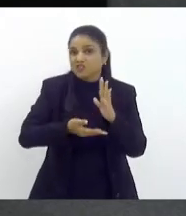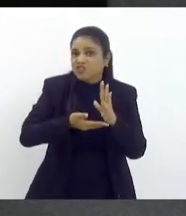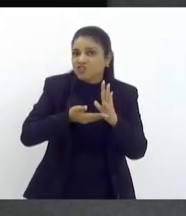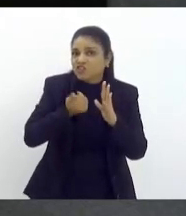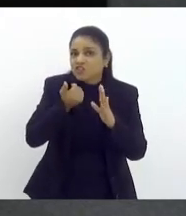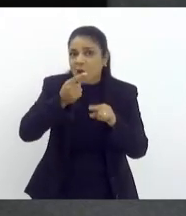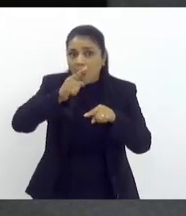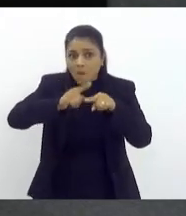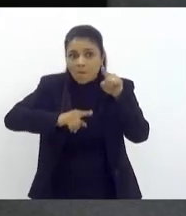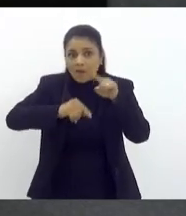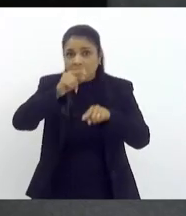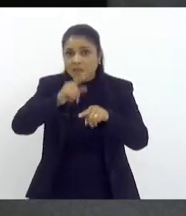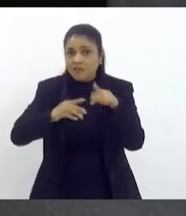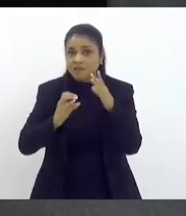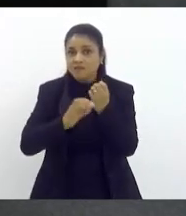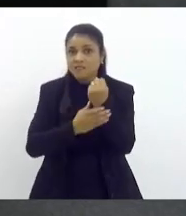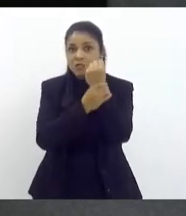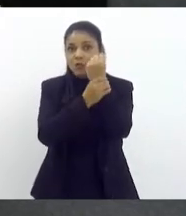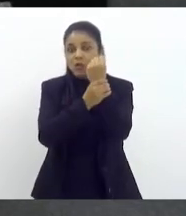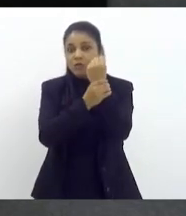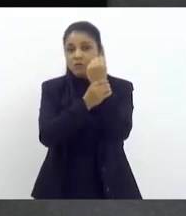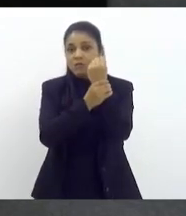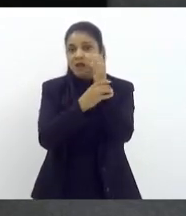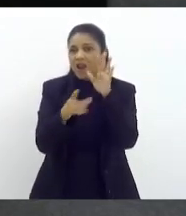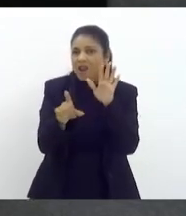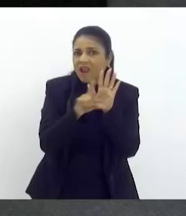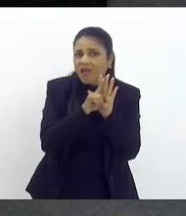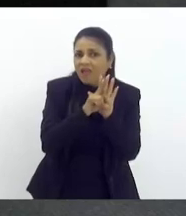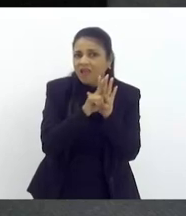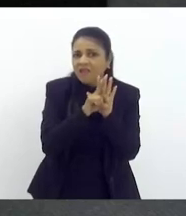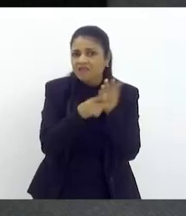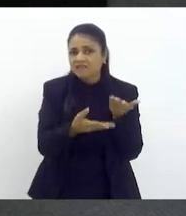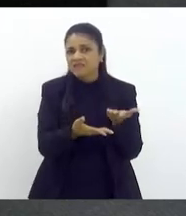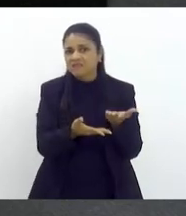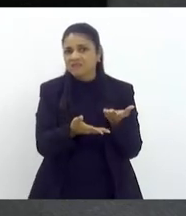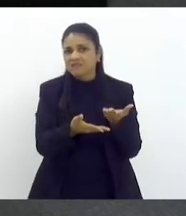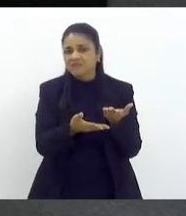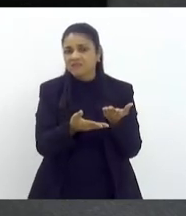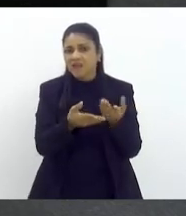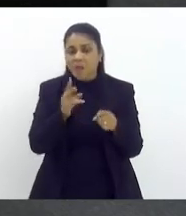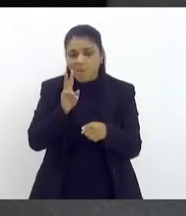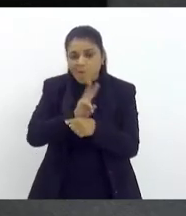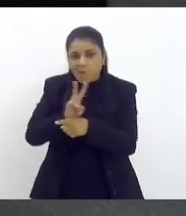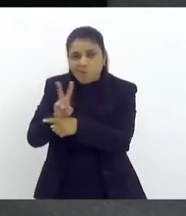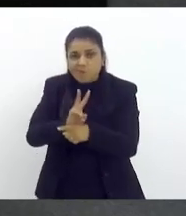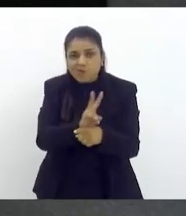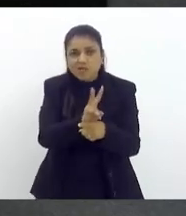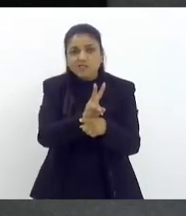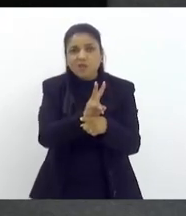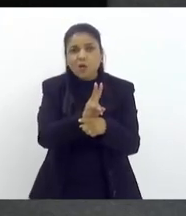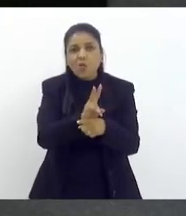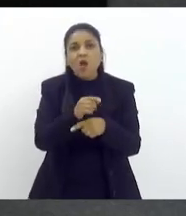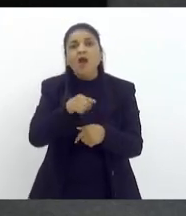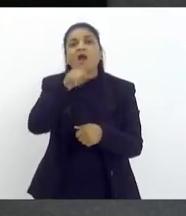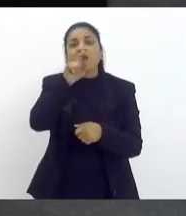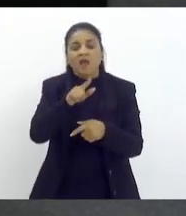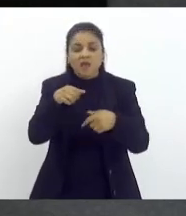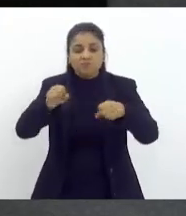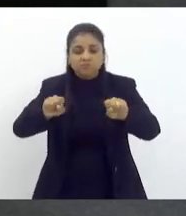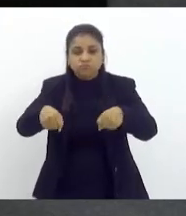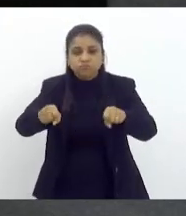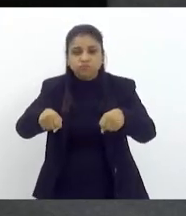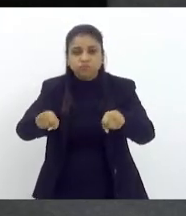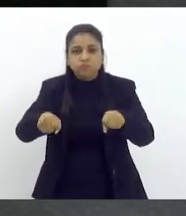uma lei que dentro da Lei retiram os itens de segurança que dá proteção ao usuário e as pessoas que circulam pela cidade